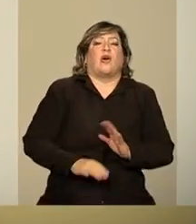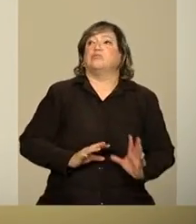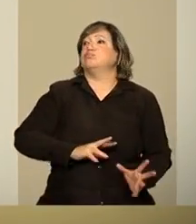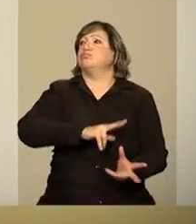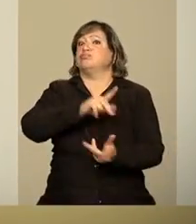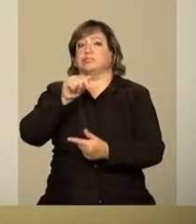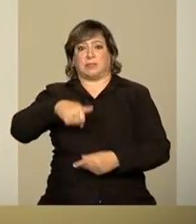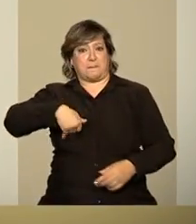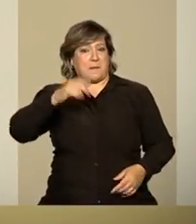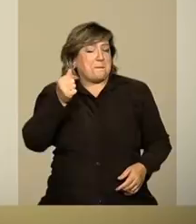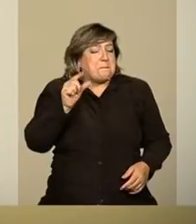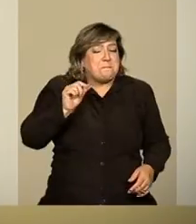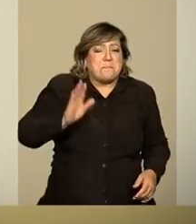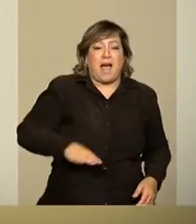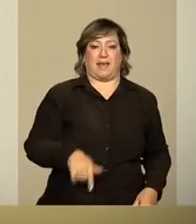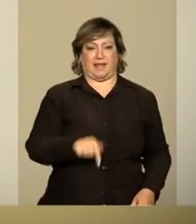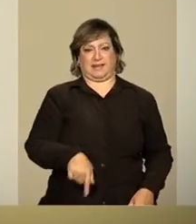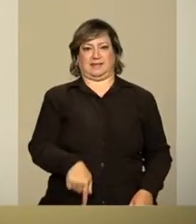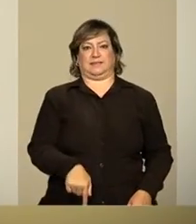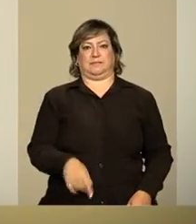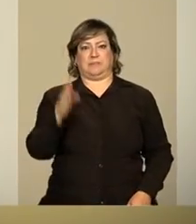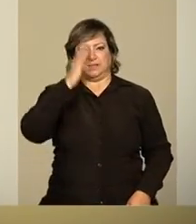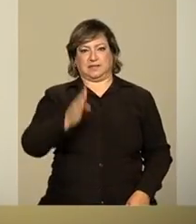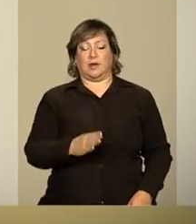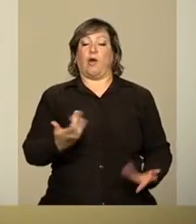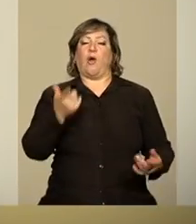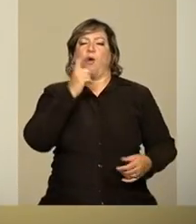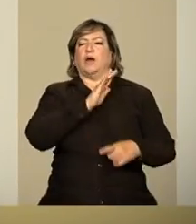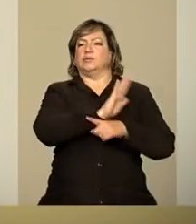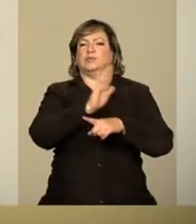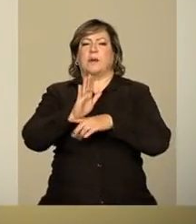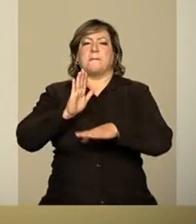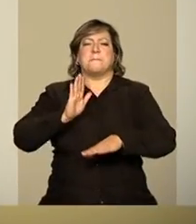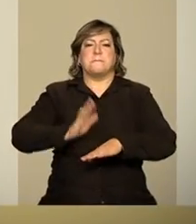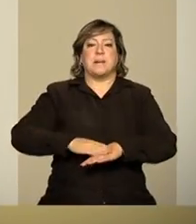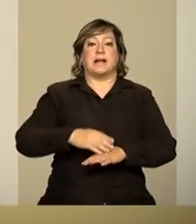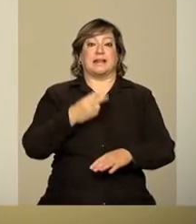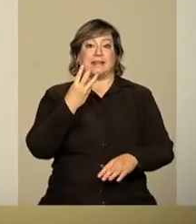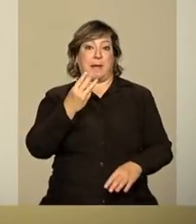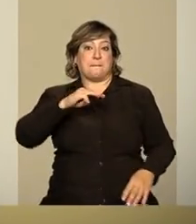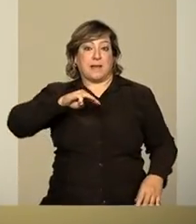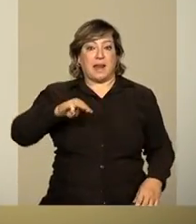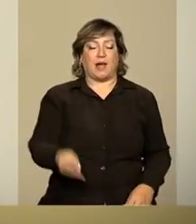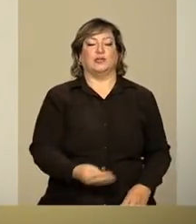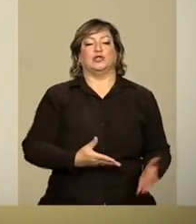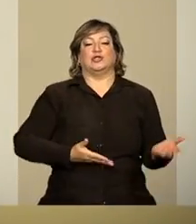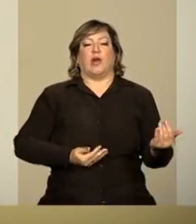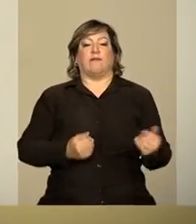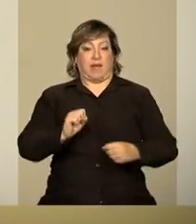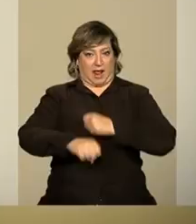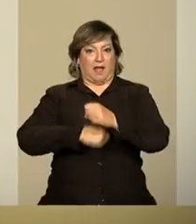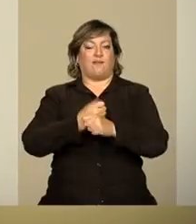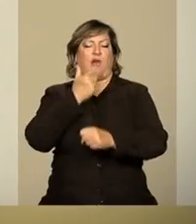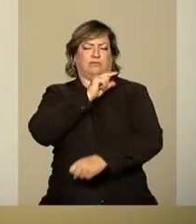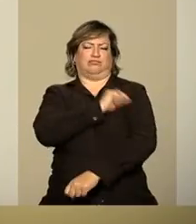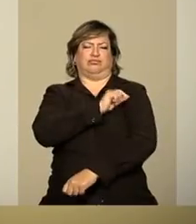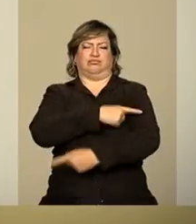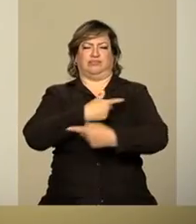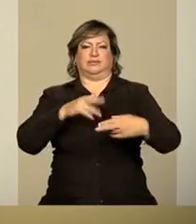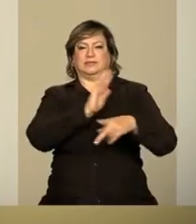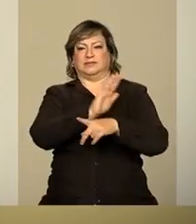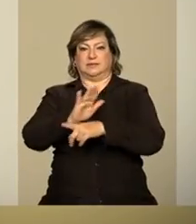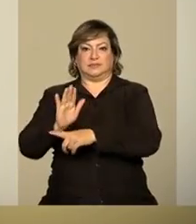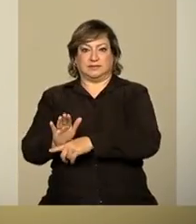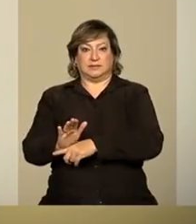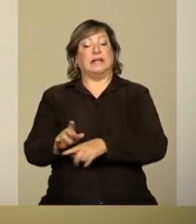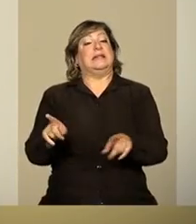preço do mundo Luciano o isso nós vamos conseguir imunizar mais de 3 milhões de jovens no ano que vem sabe